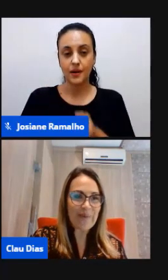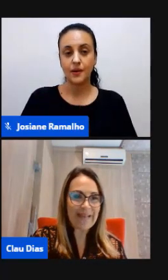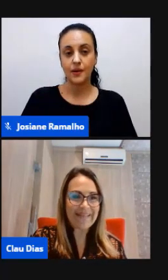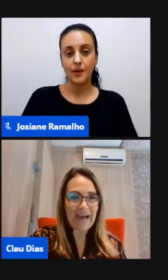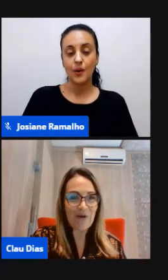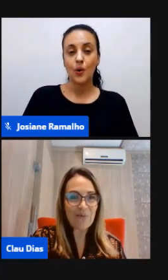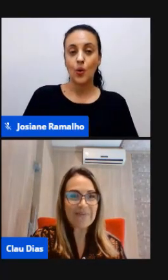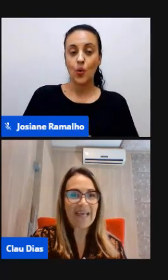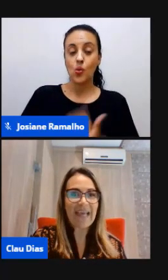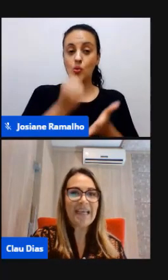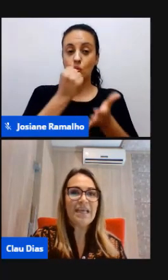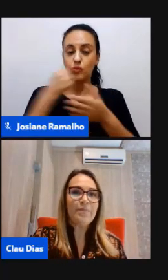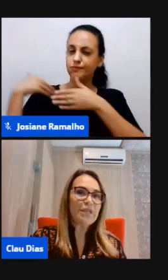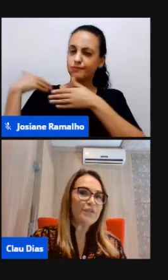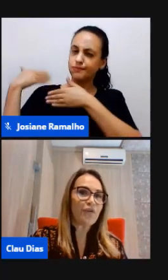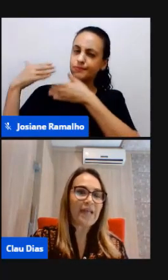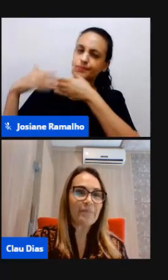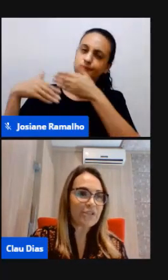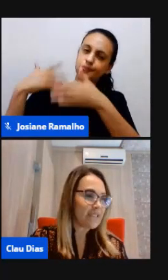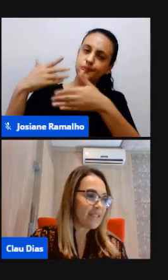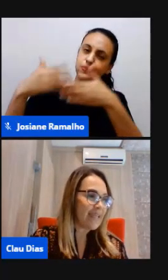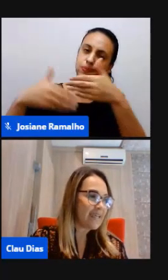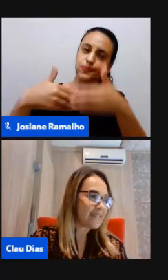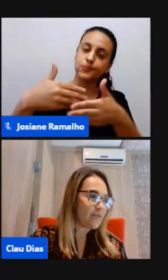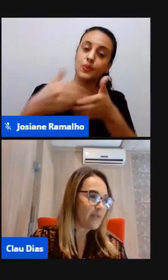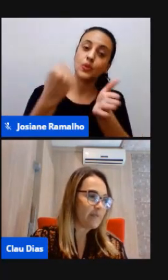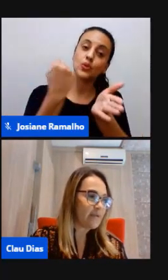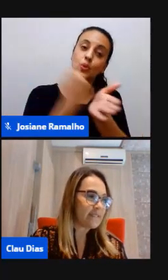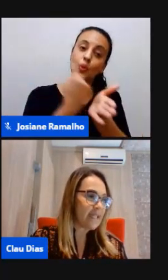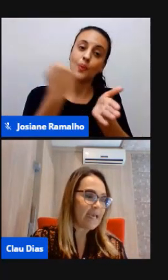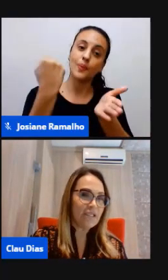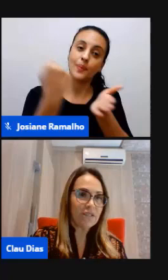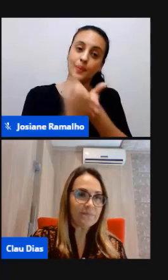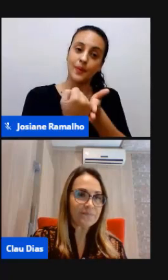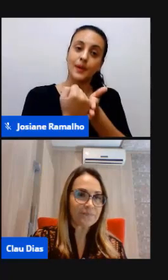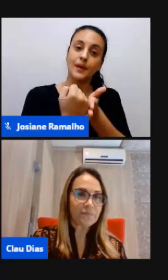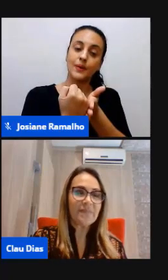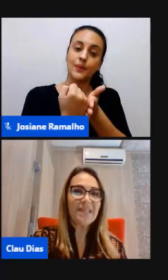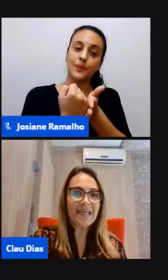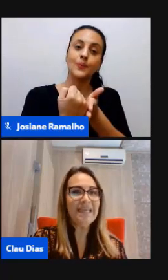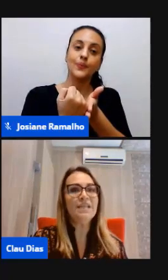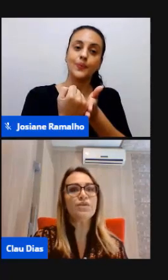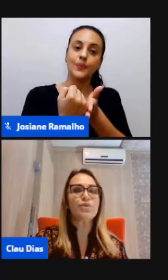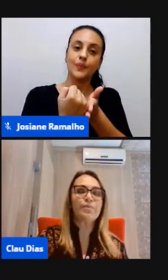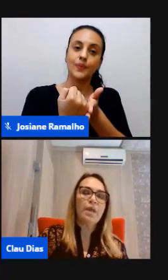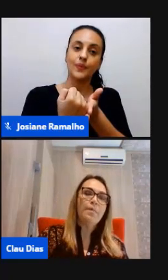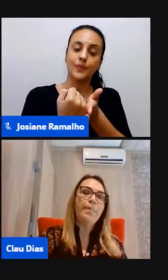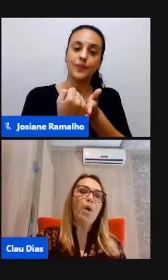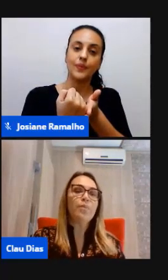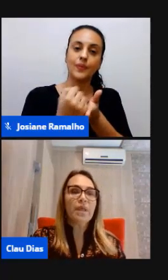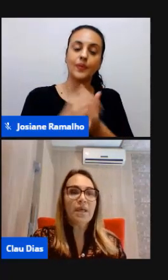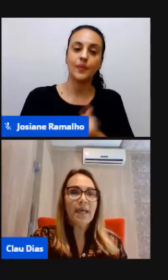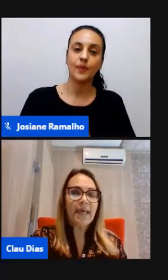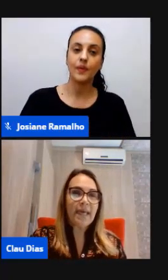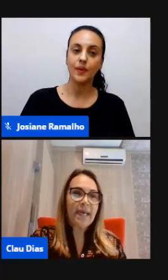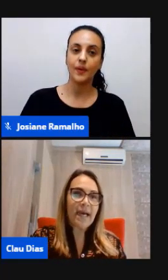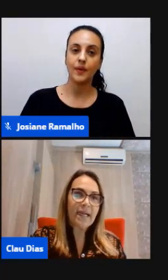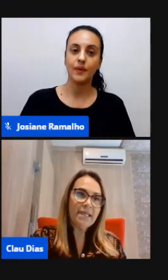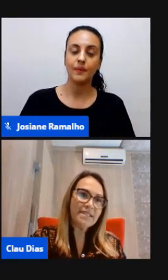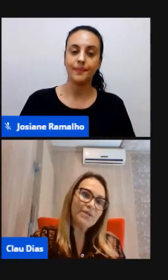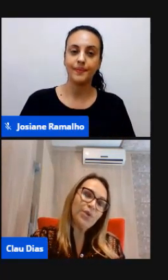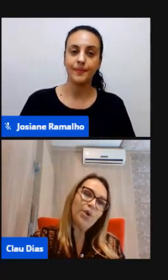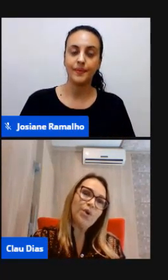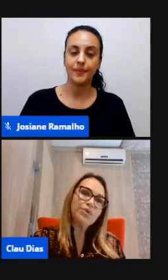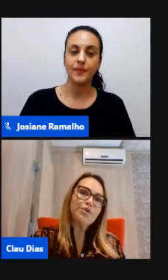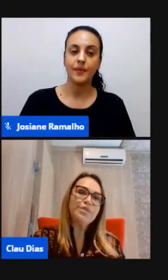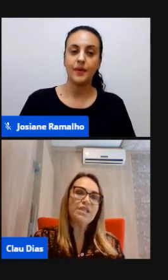percurso documental, né? Pode voltar, por gentileza, o primeiro slide? Isso. Bom, a